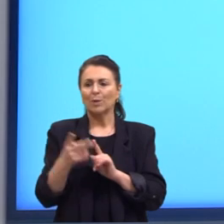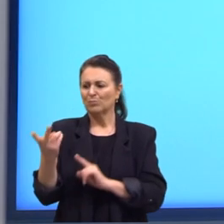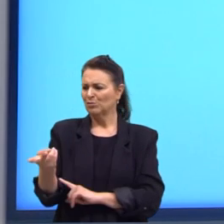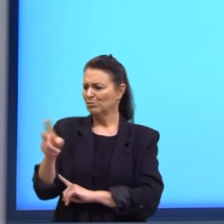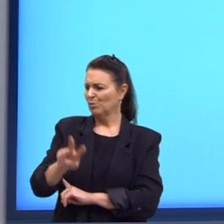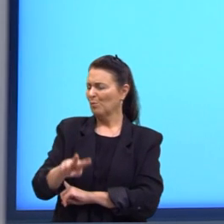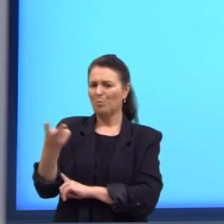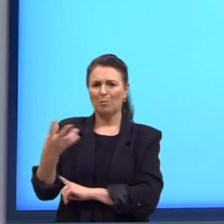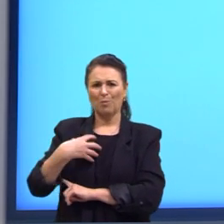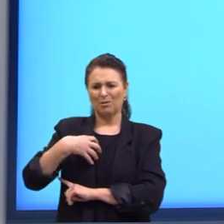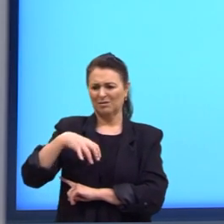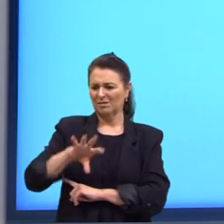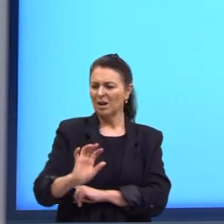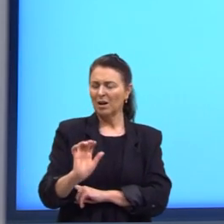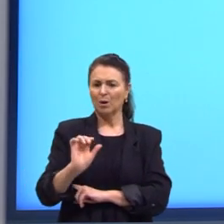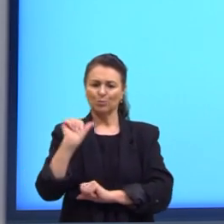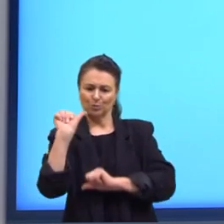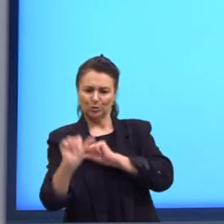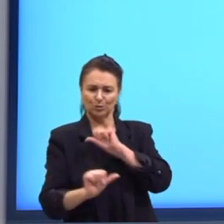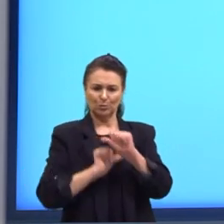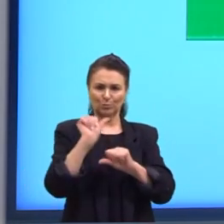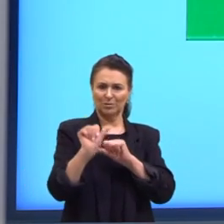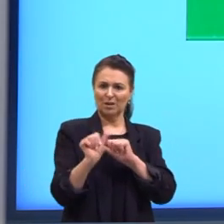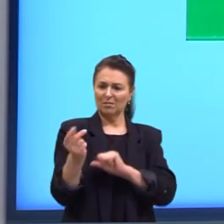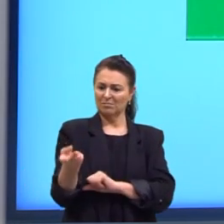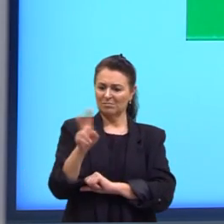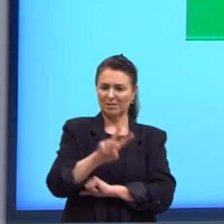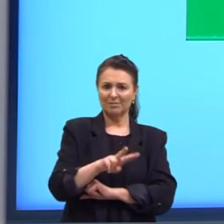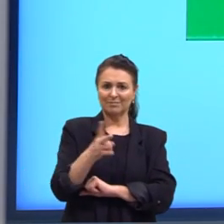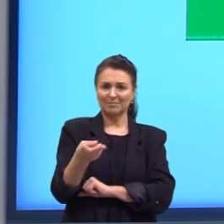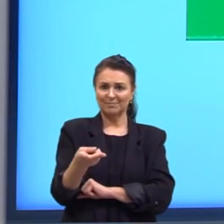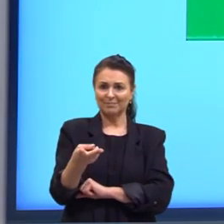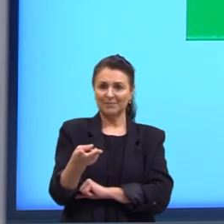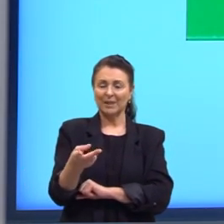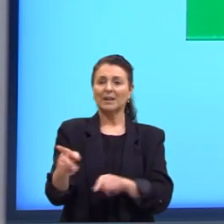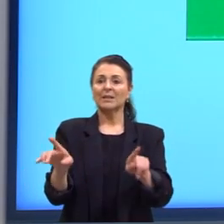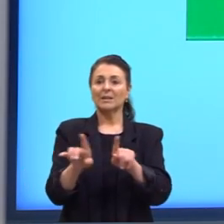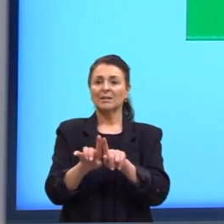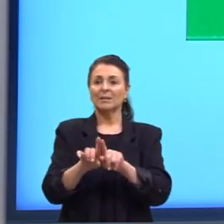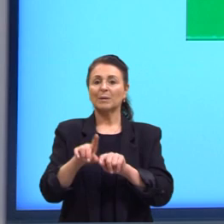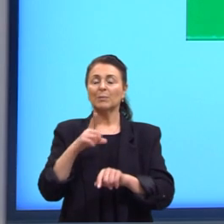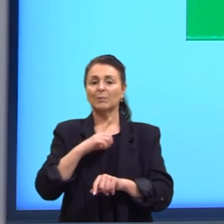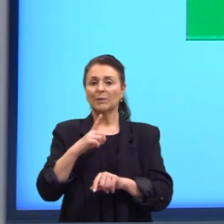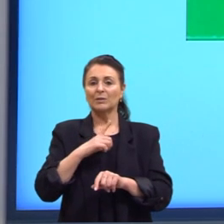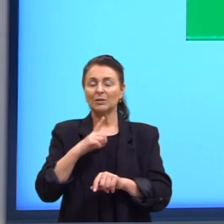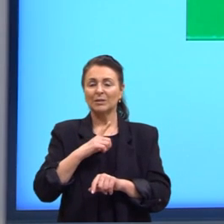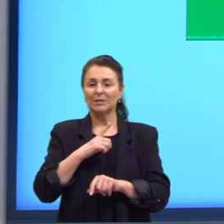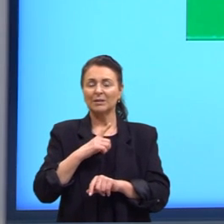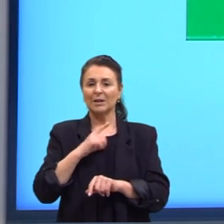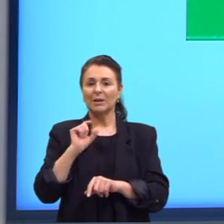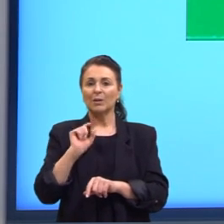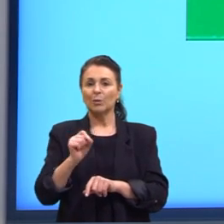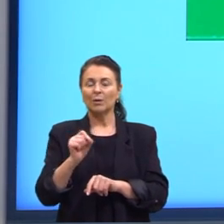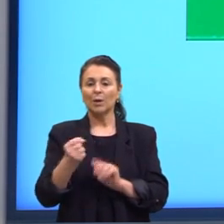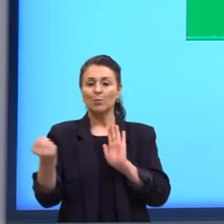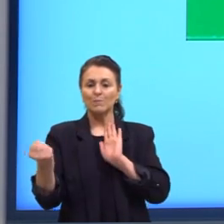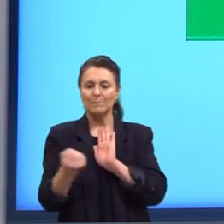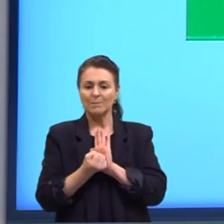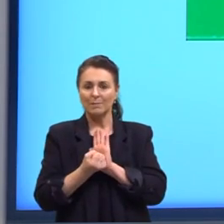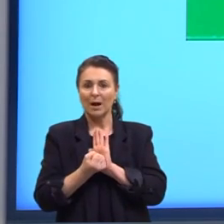oposição de alternância a gente também pode ter aquilo que a gente chama de